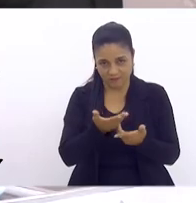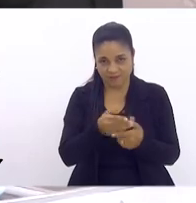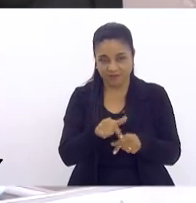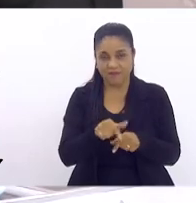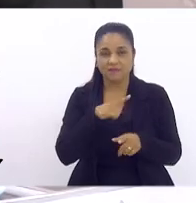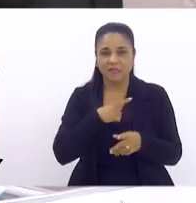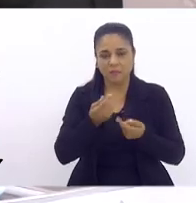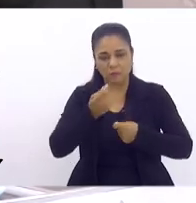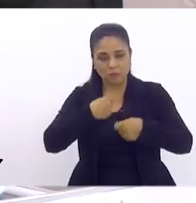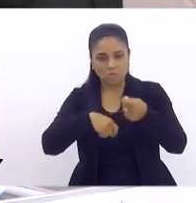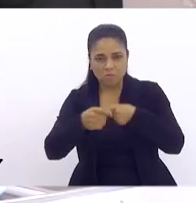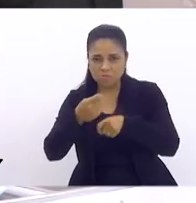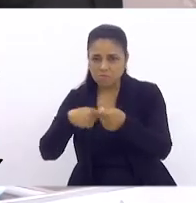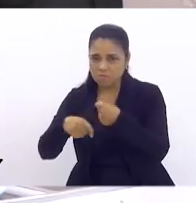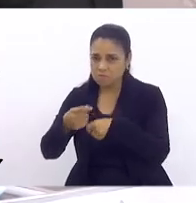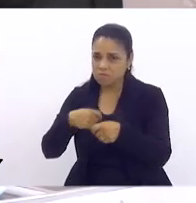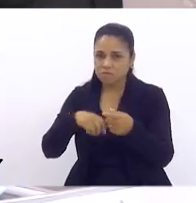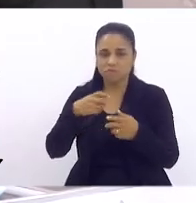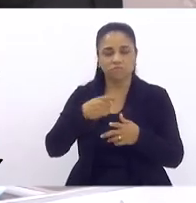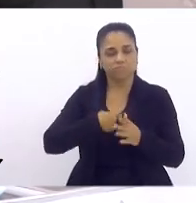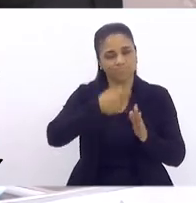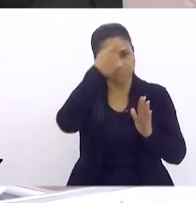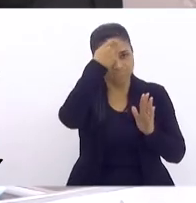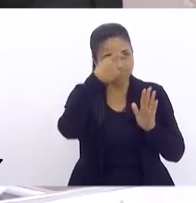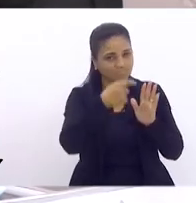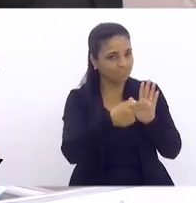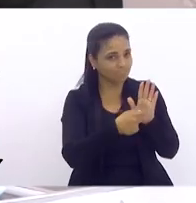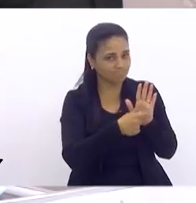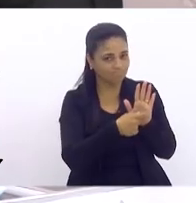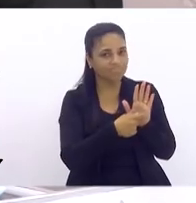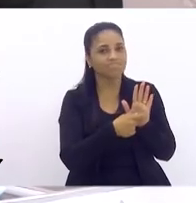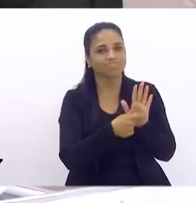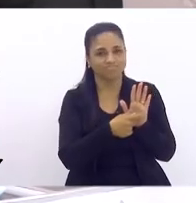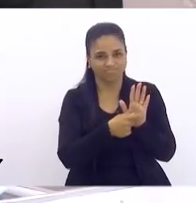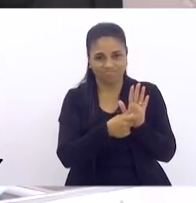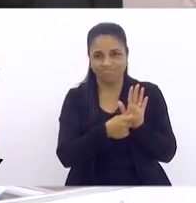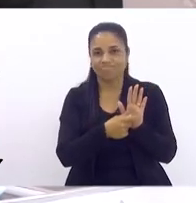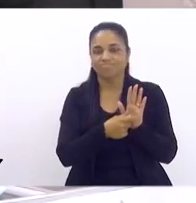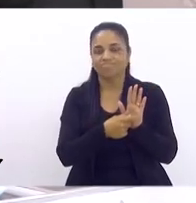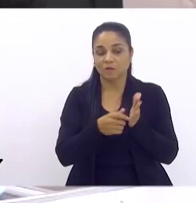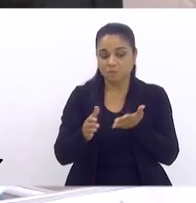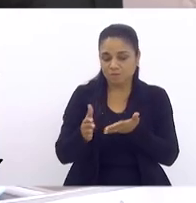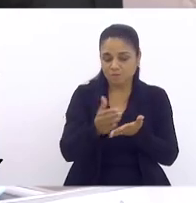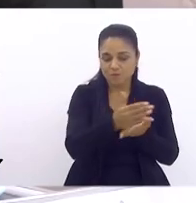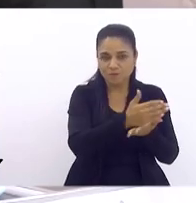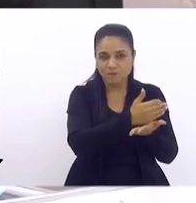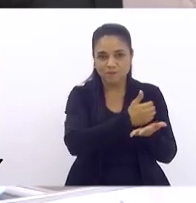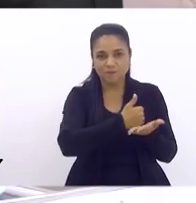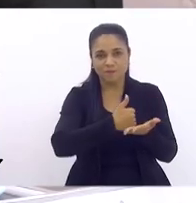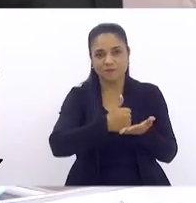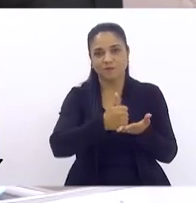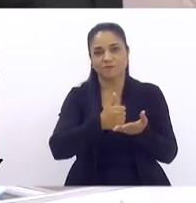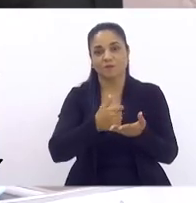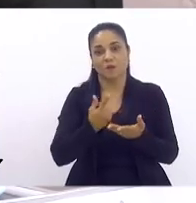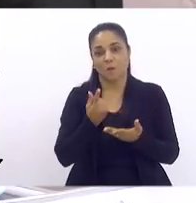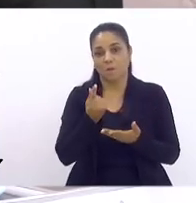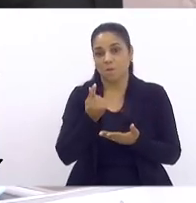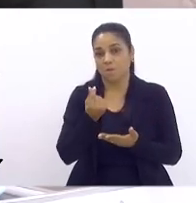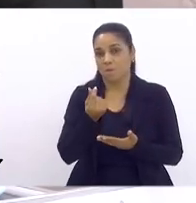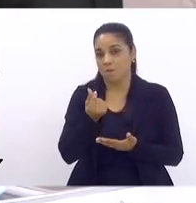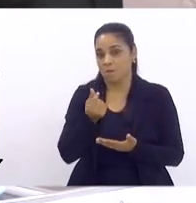Desiste o mercado enorme de da Inteligência Artificial da produção de dados que rende milhões